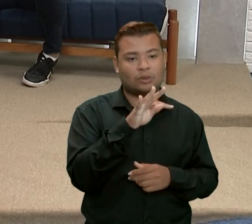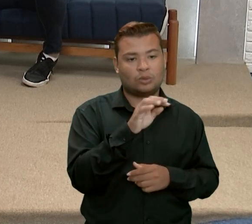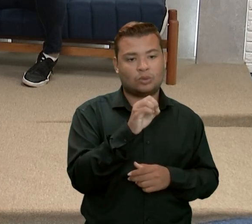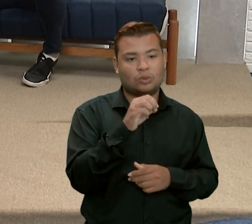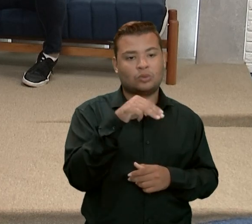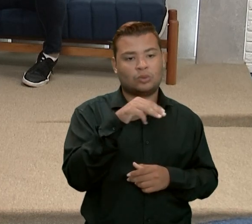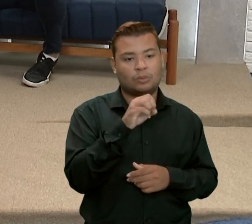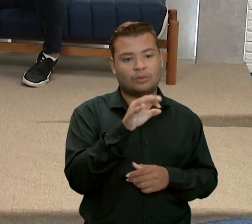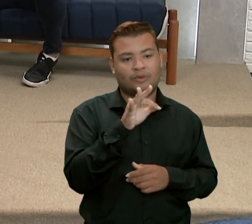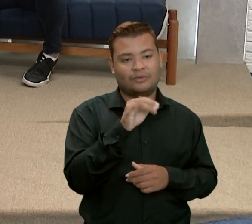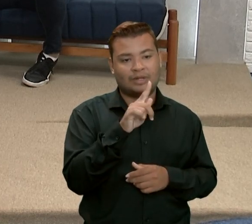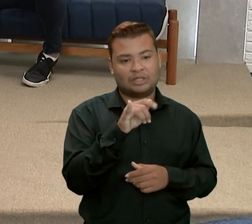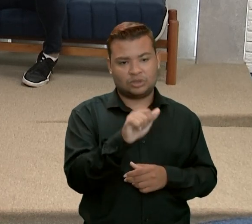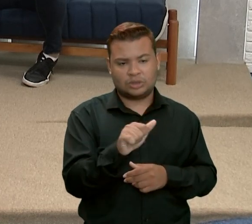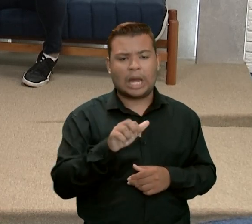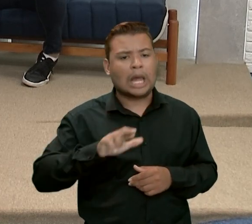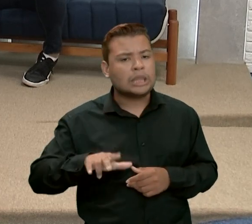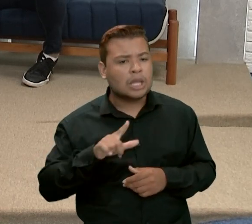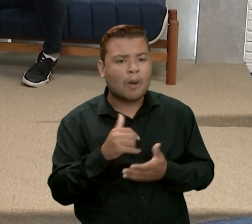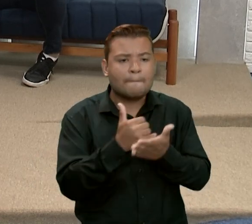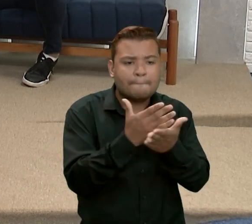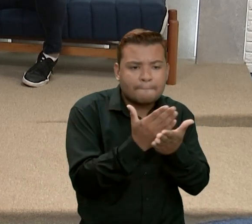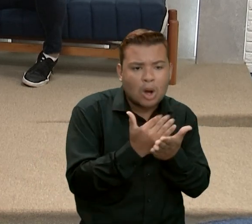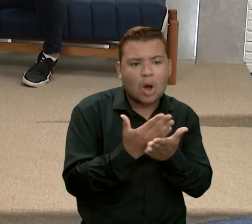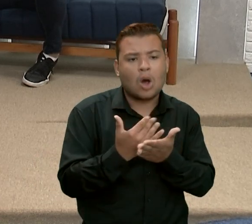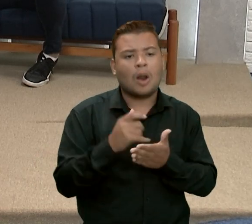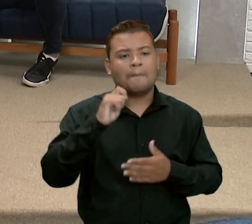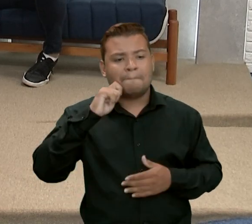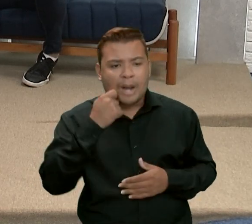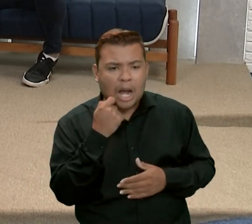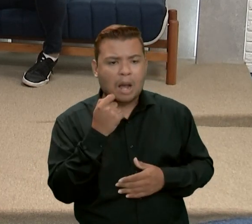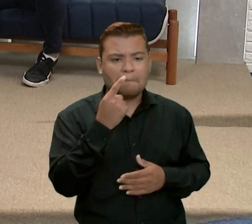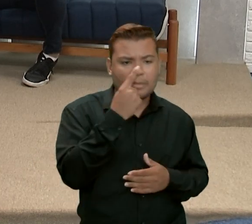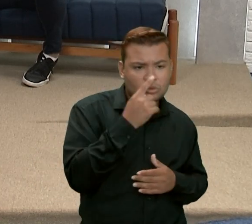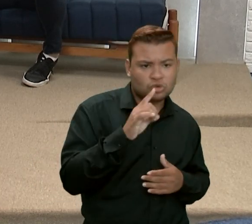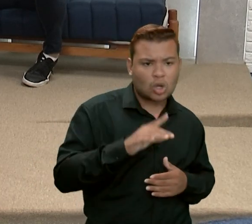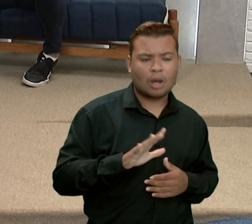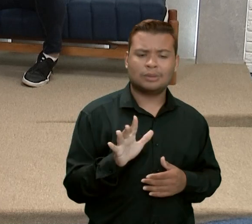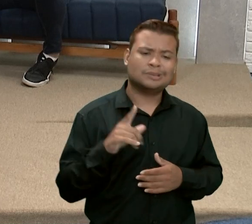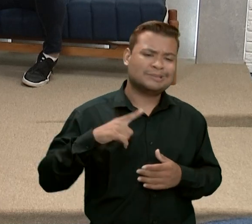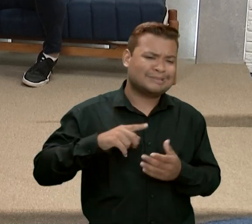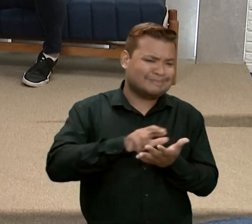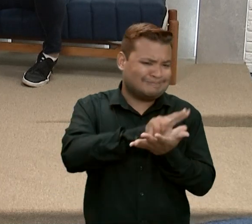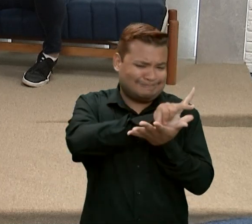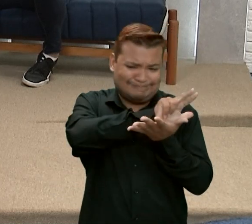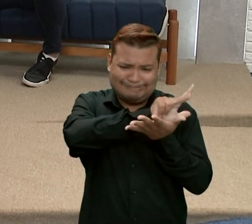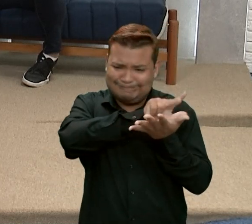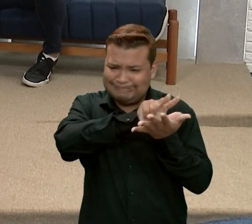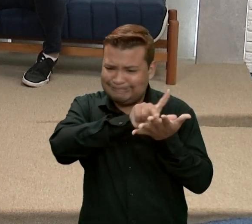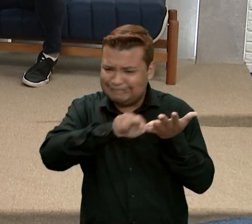não fala em bolo, pão e cookie, não. A gente fala de um universo gigantesco. É assim, é para fazer